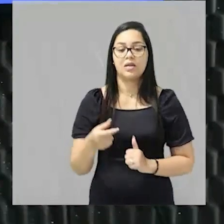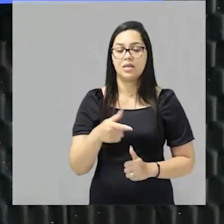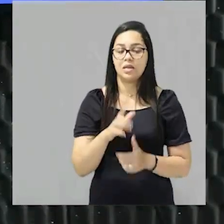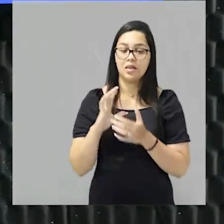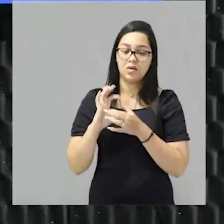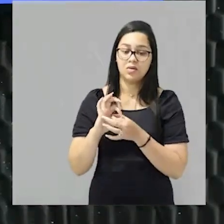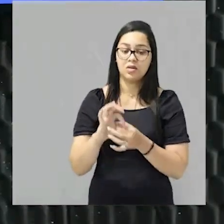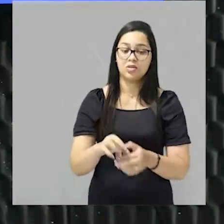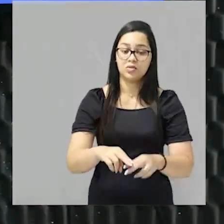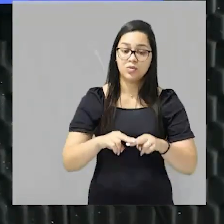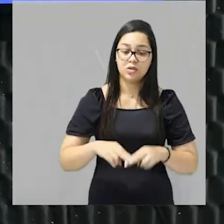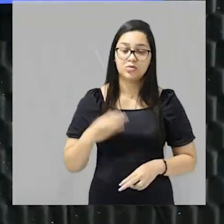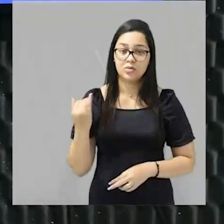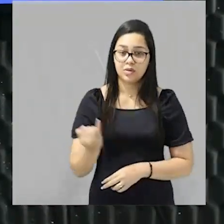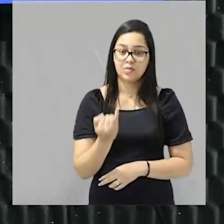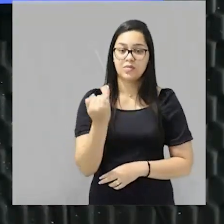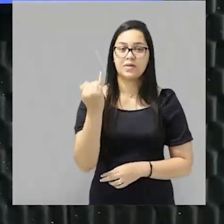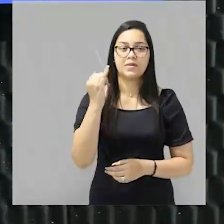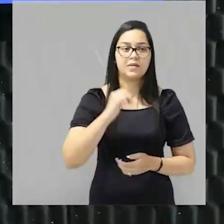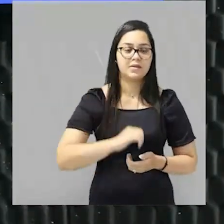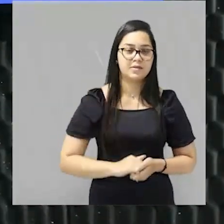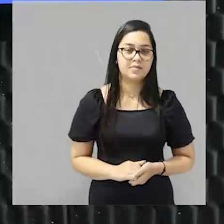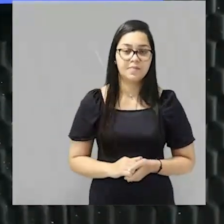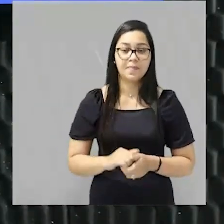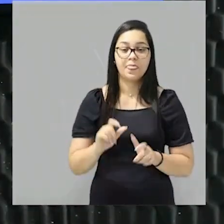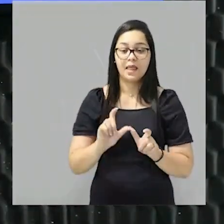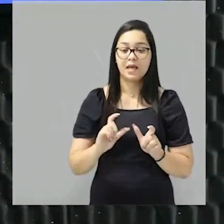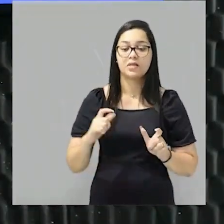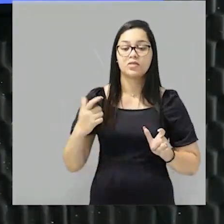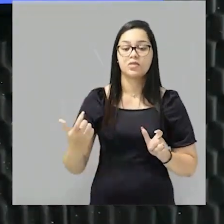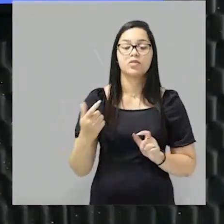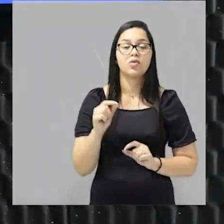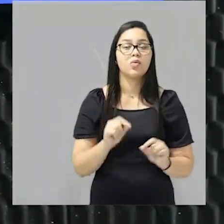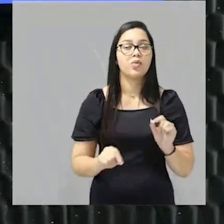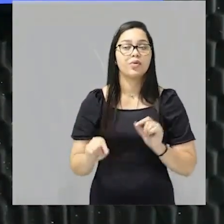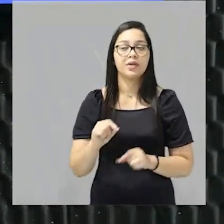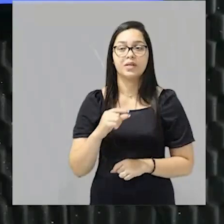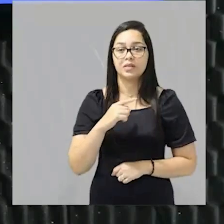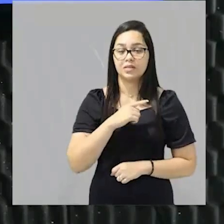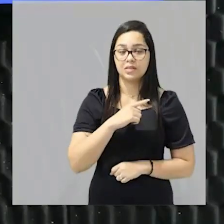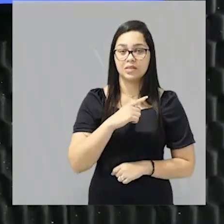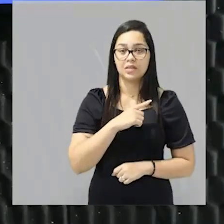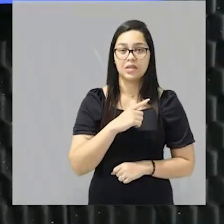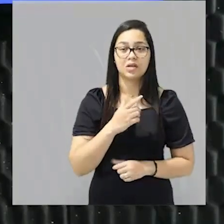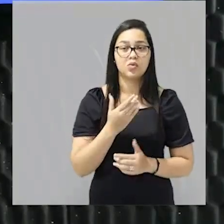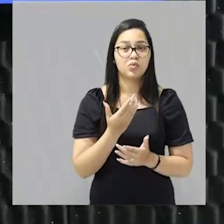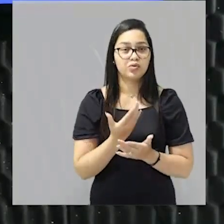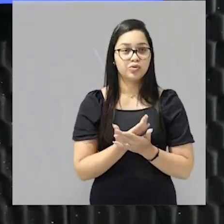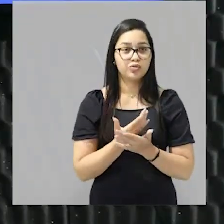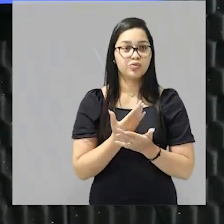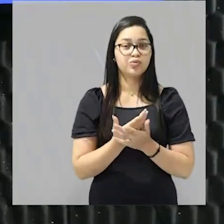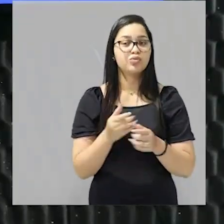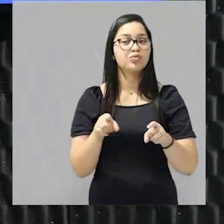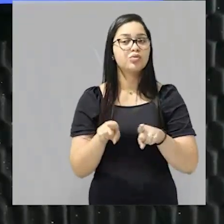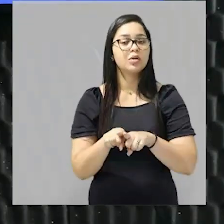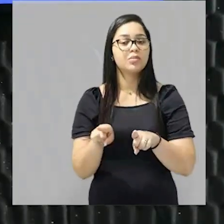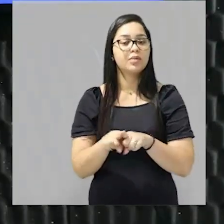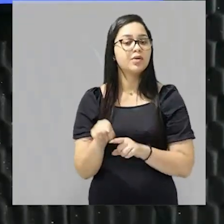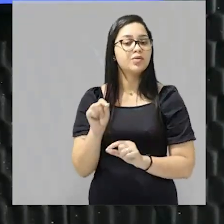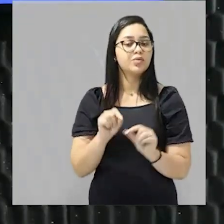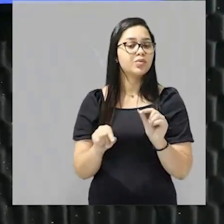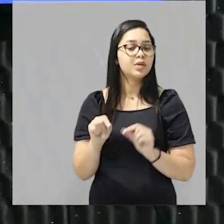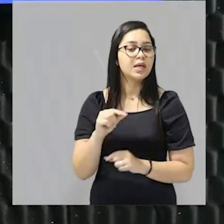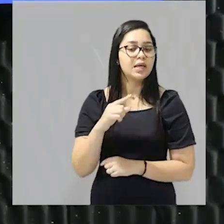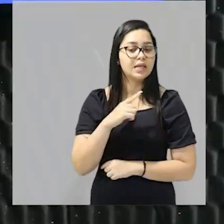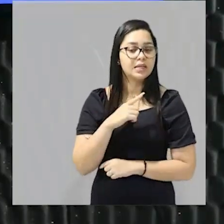concatenada uma com a outra, elencando as minhas ideias, seguindo uma lógica, uma interpretação pode sim ser feita